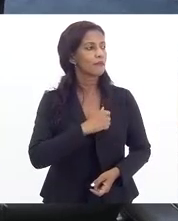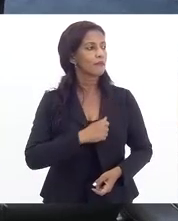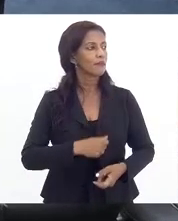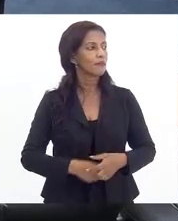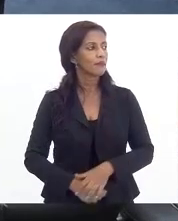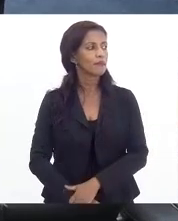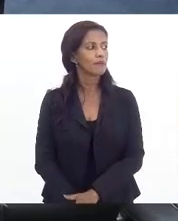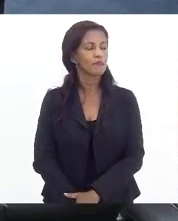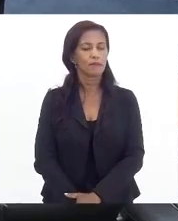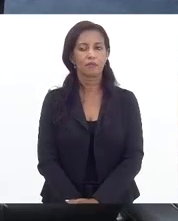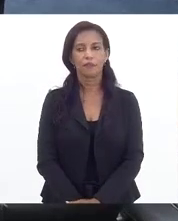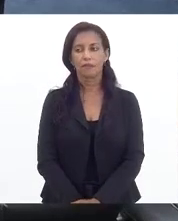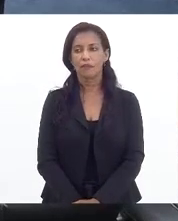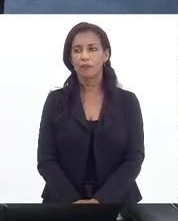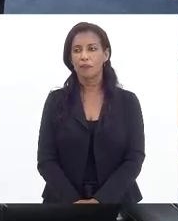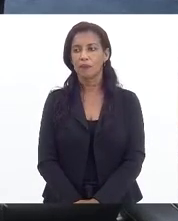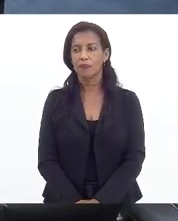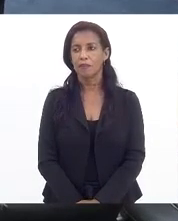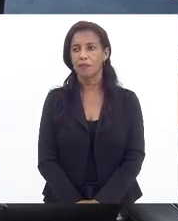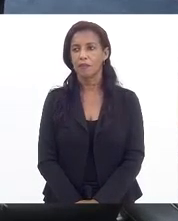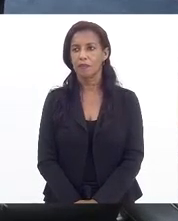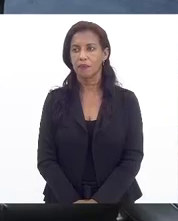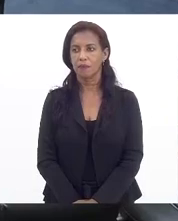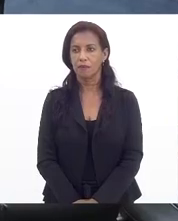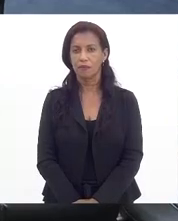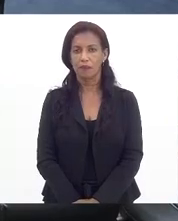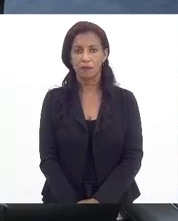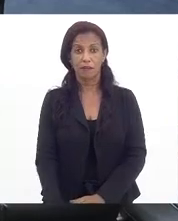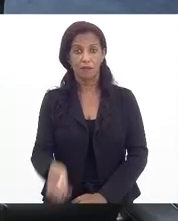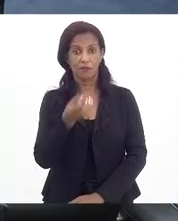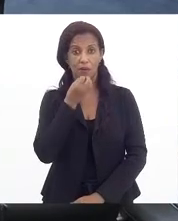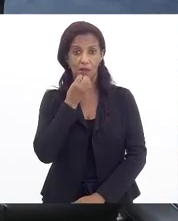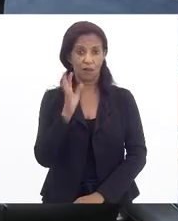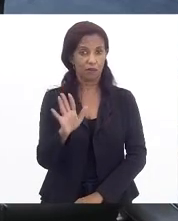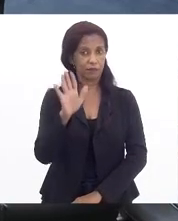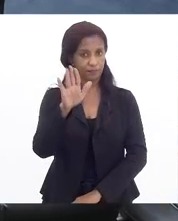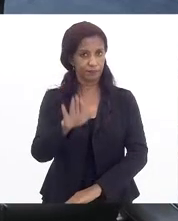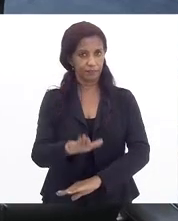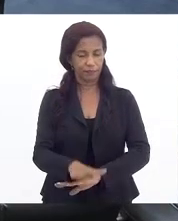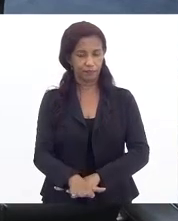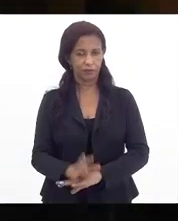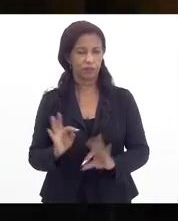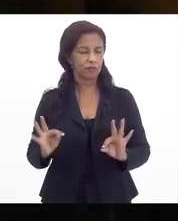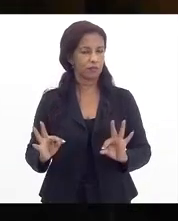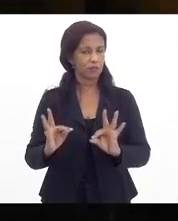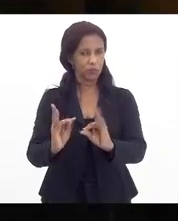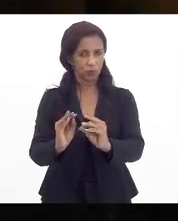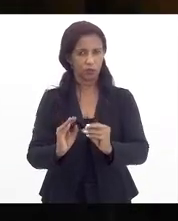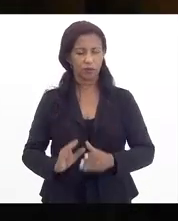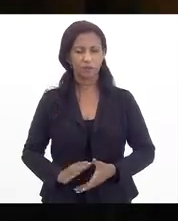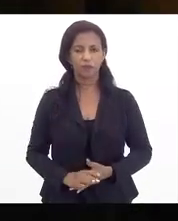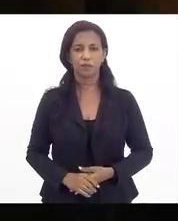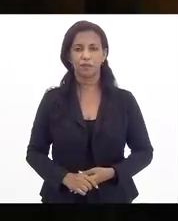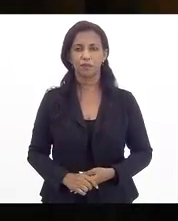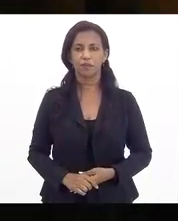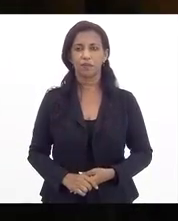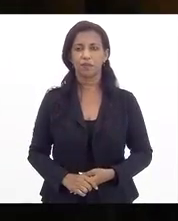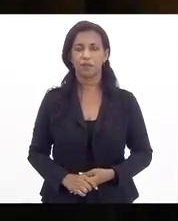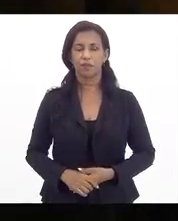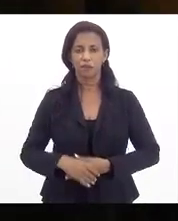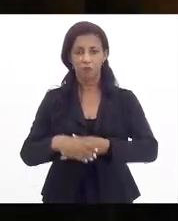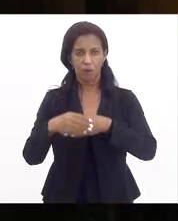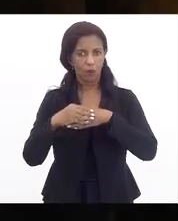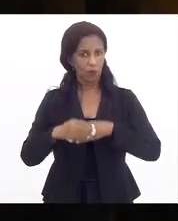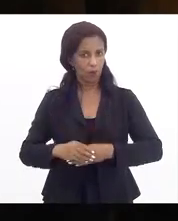e você e vem Boa tarde a todos e todas queria